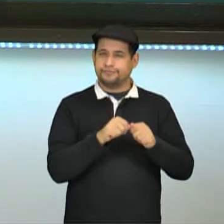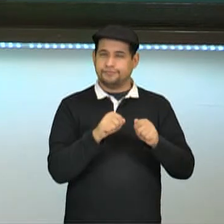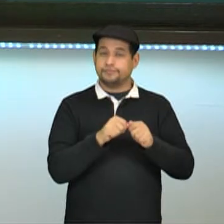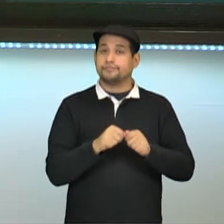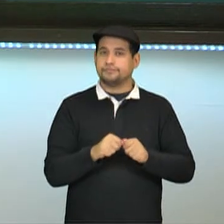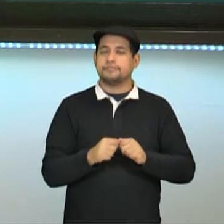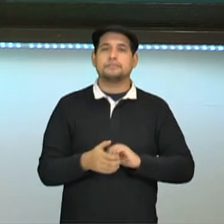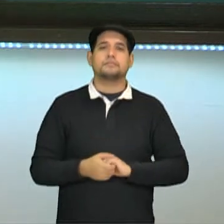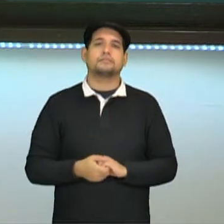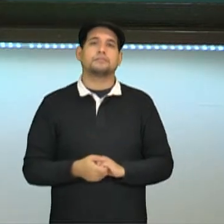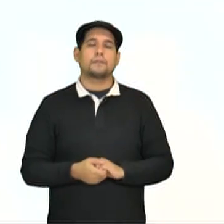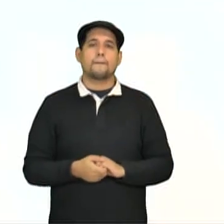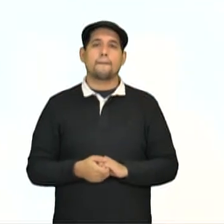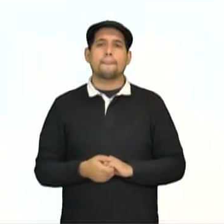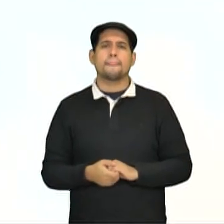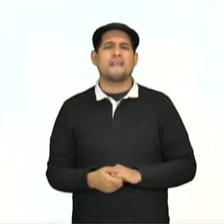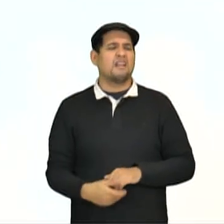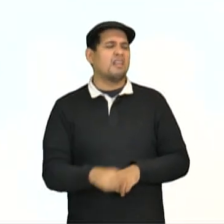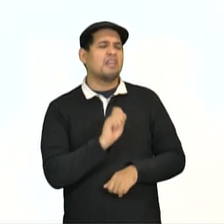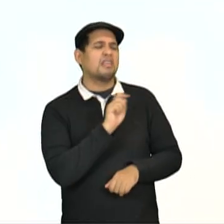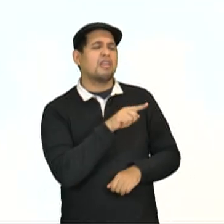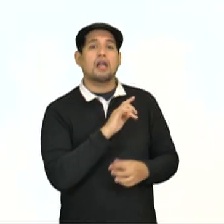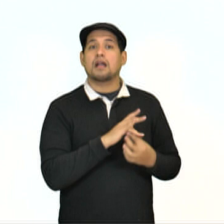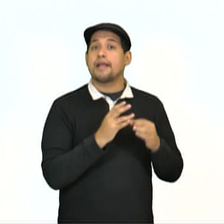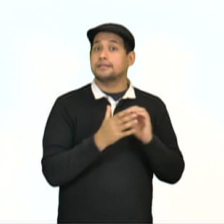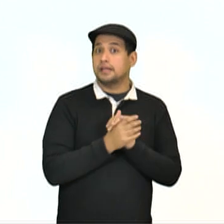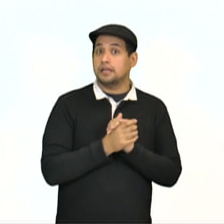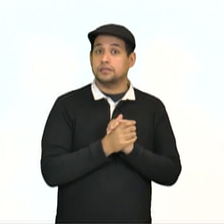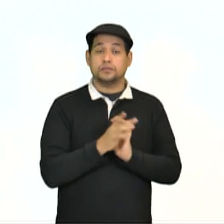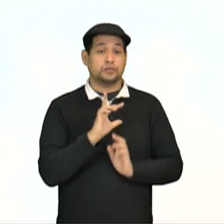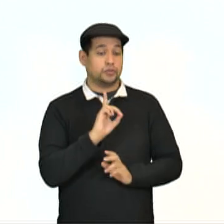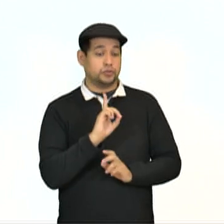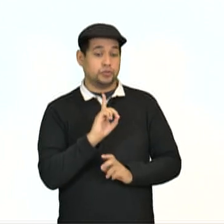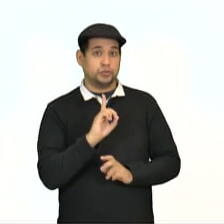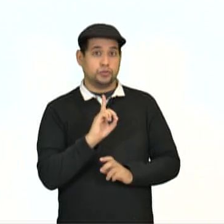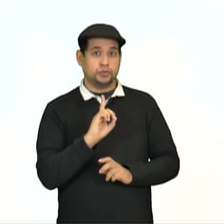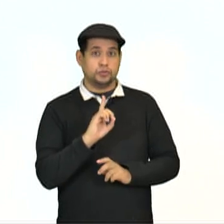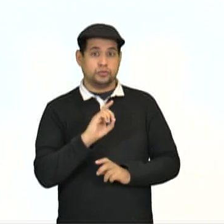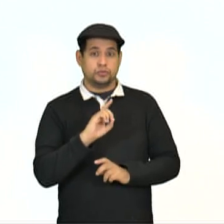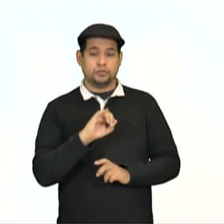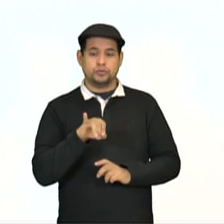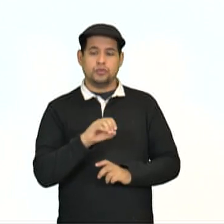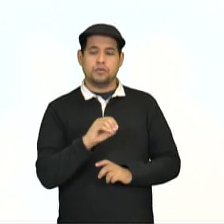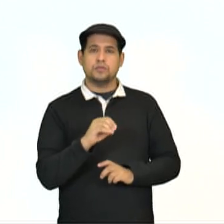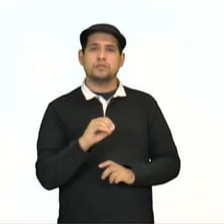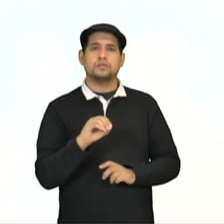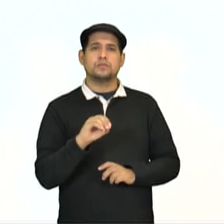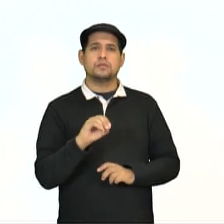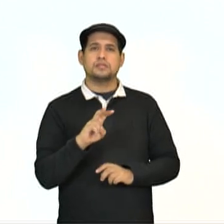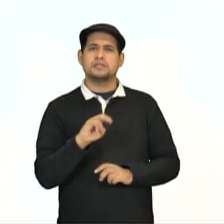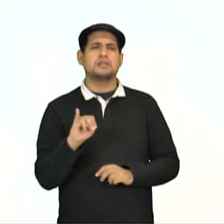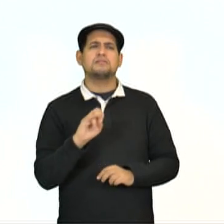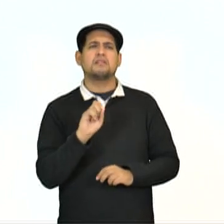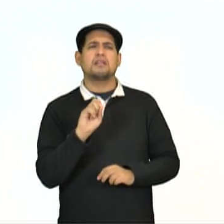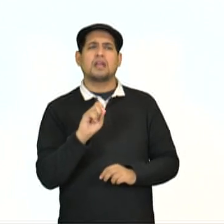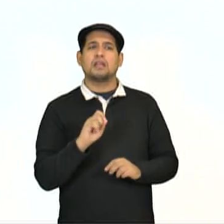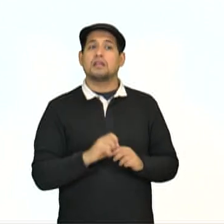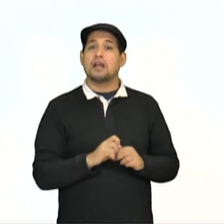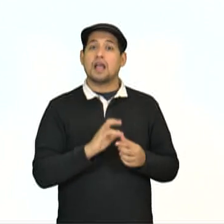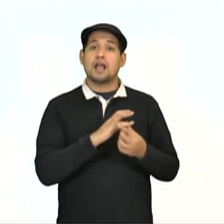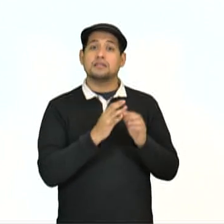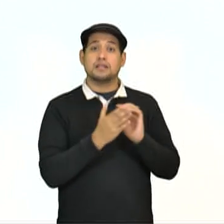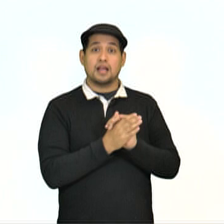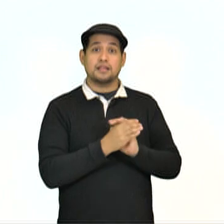aqui. Quem era casado com Dom João VI era Carlota Joaquina,